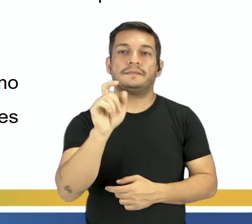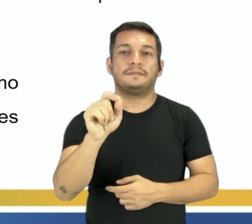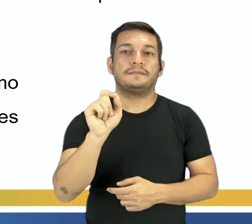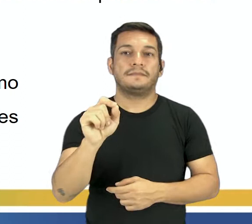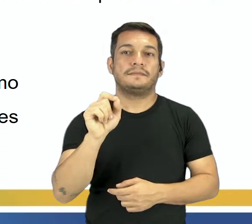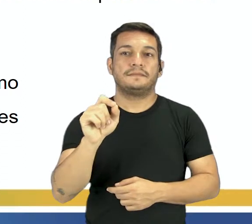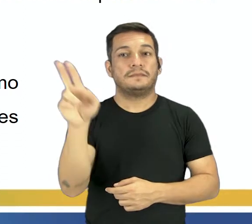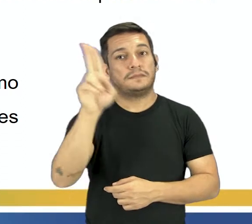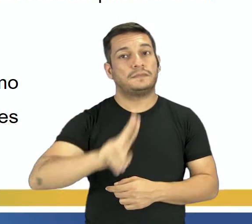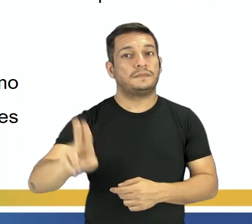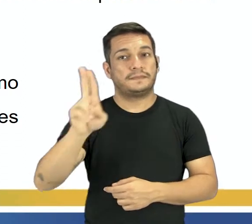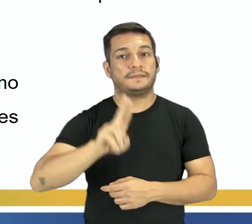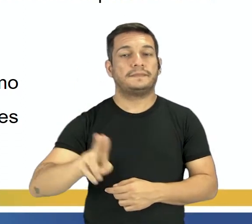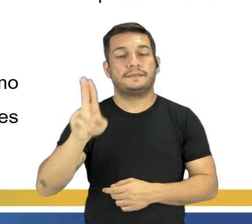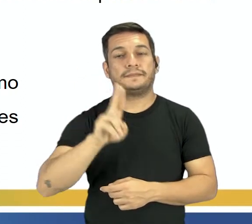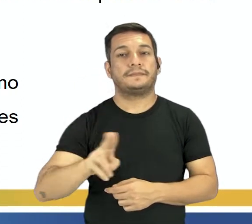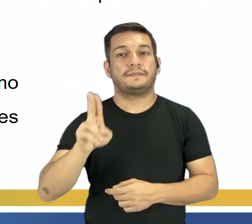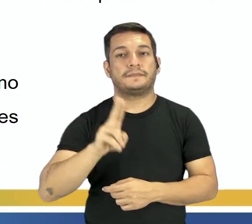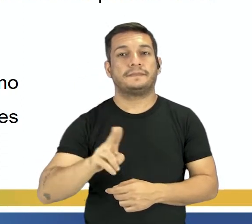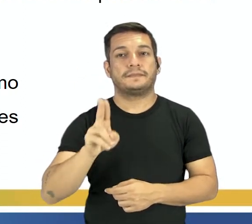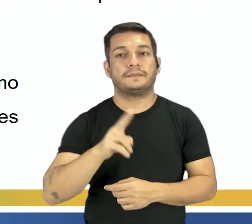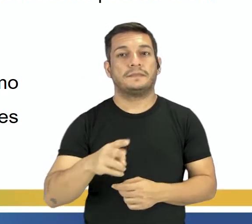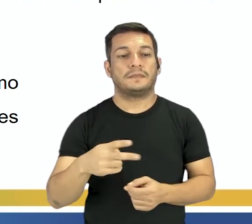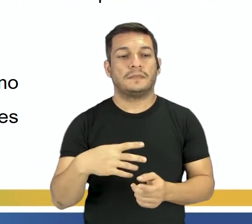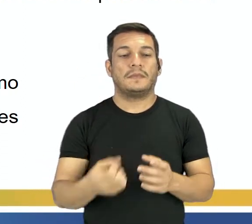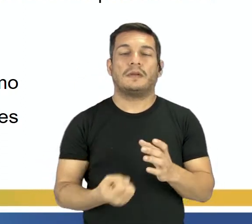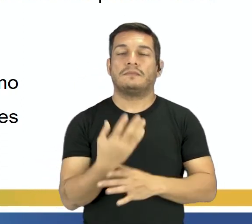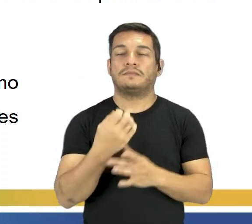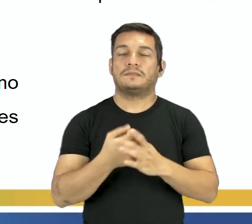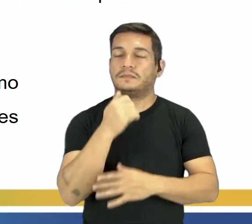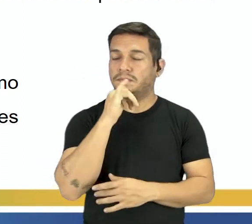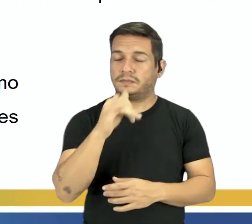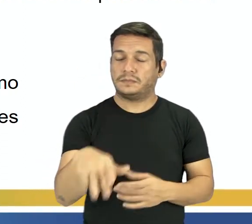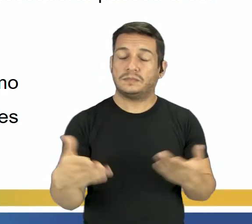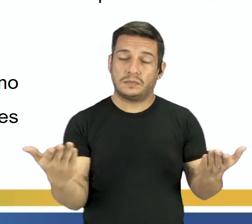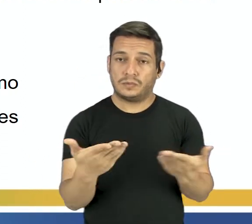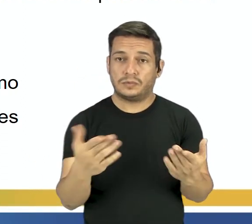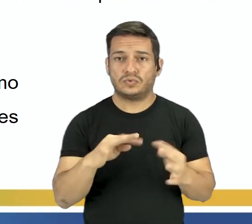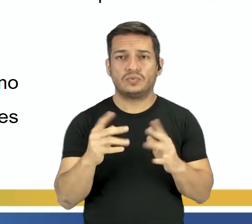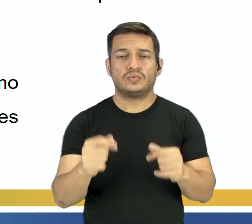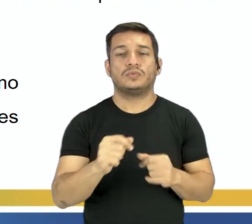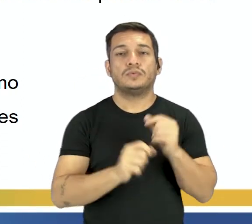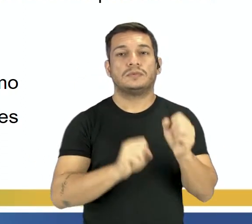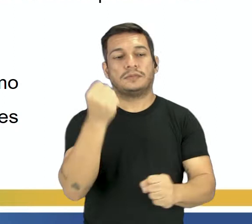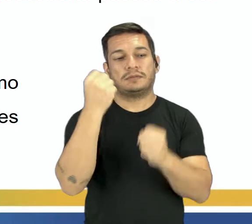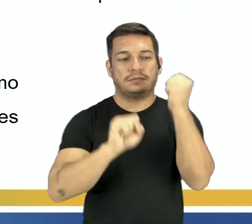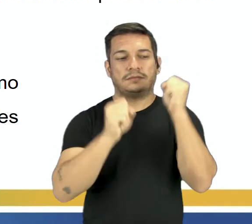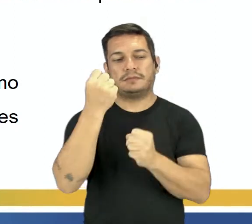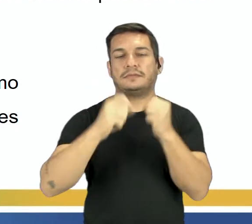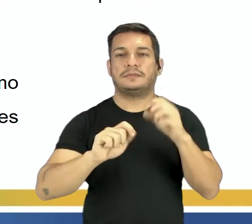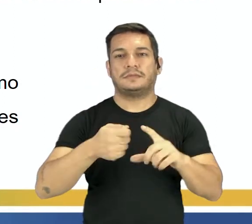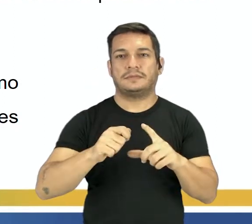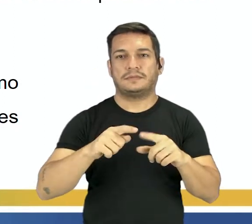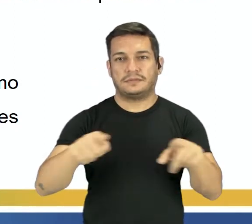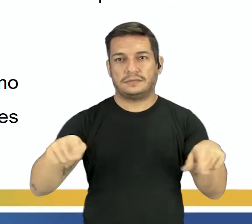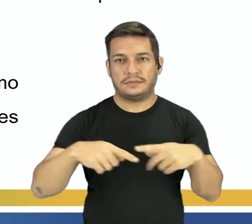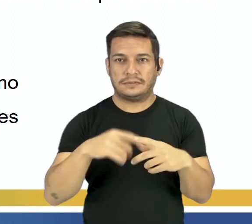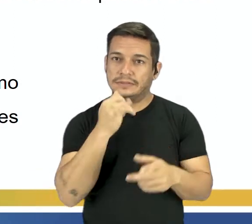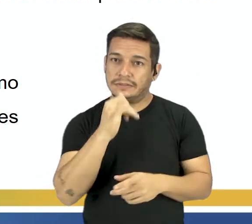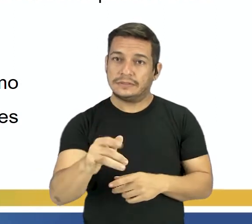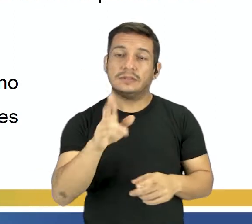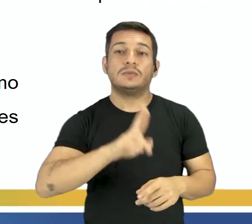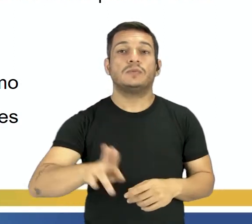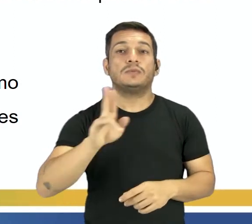a sua utilização na obtenção de energia. Atualmente, todas as usinas geradoras de energia elétrica